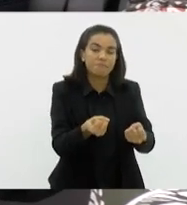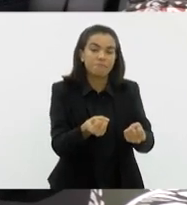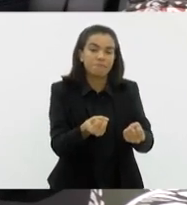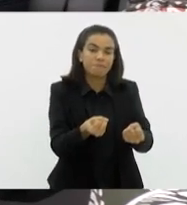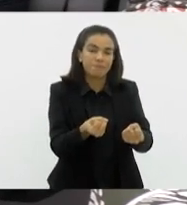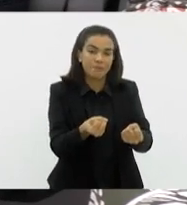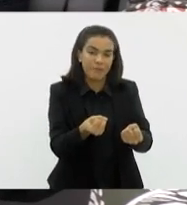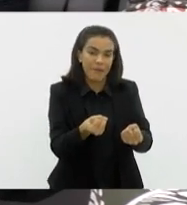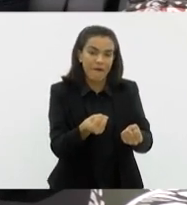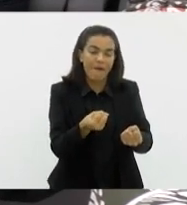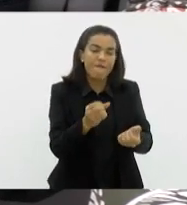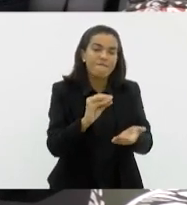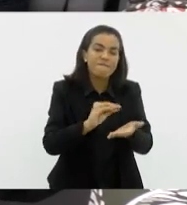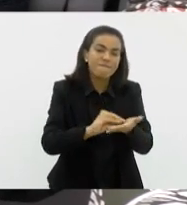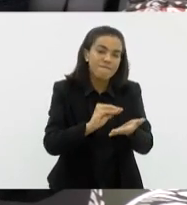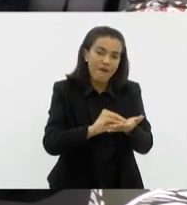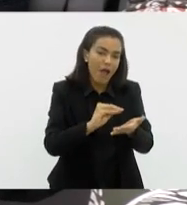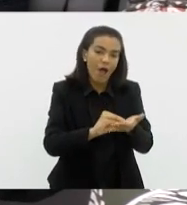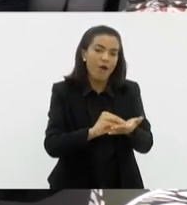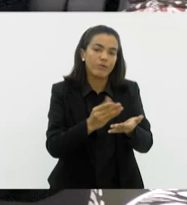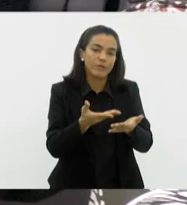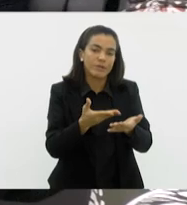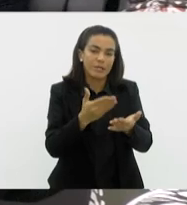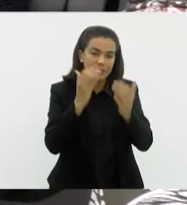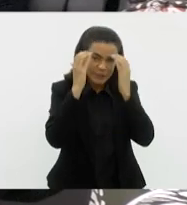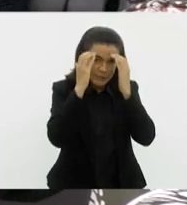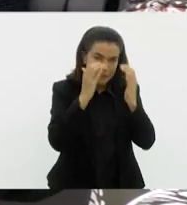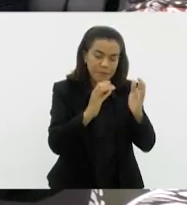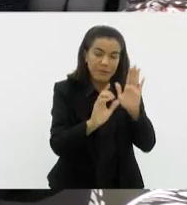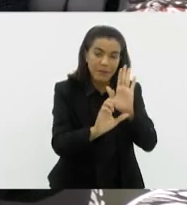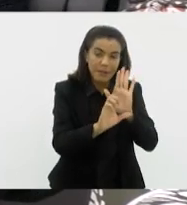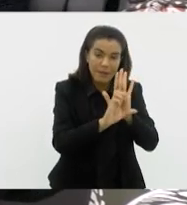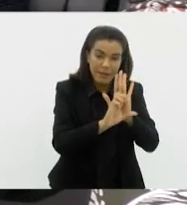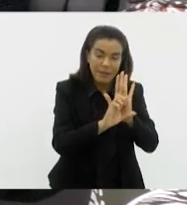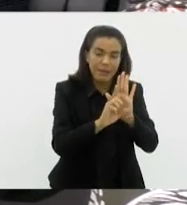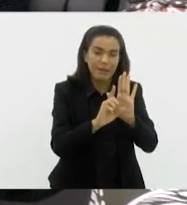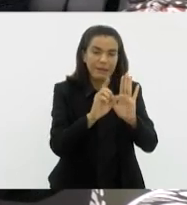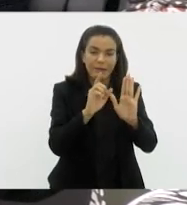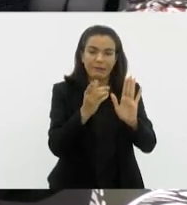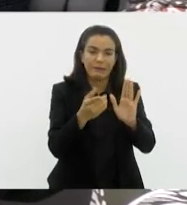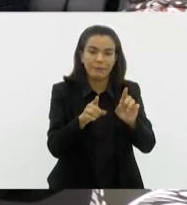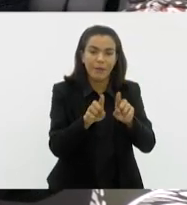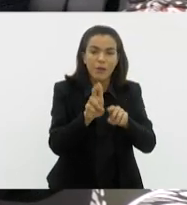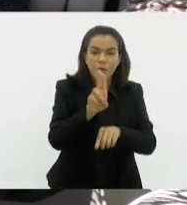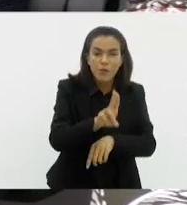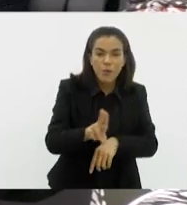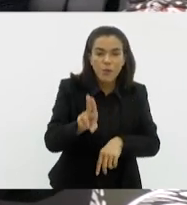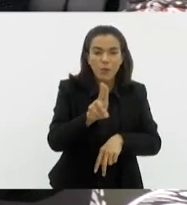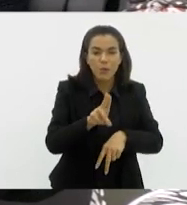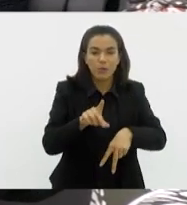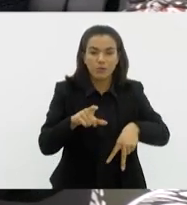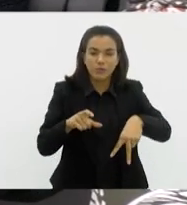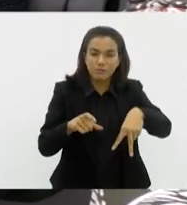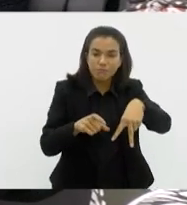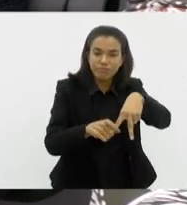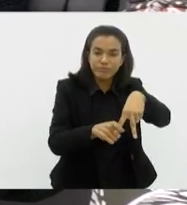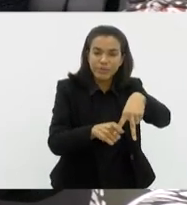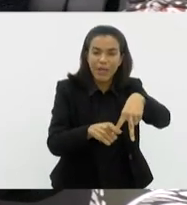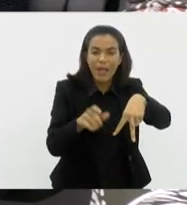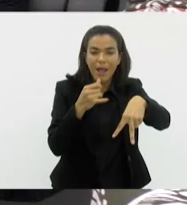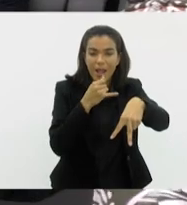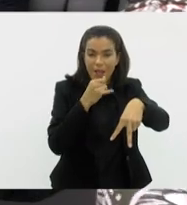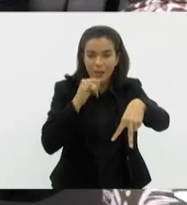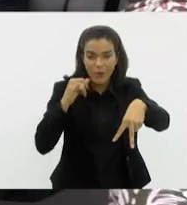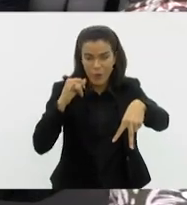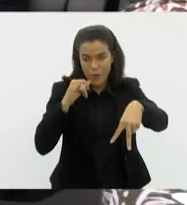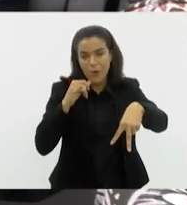né, a ilegalidade da aplicação da medida de uso de tornozeleira eletrônica em adolescentes.